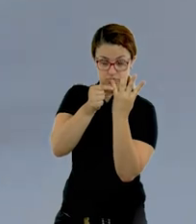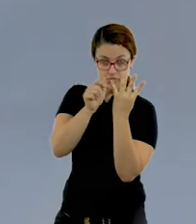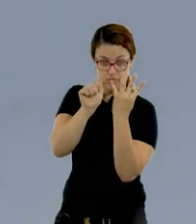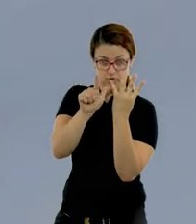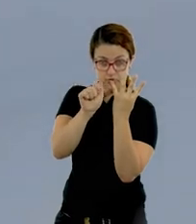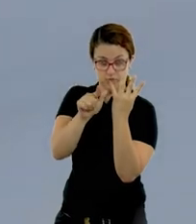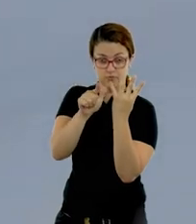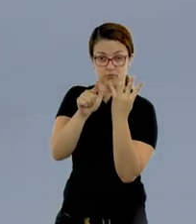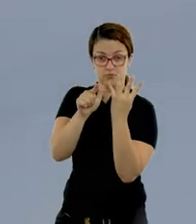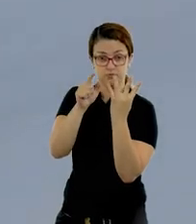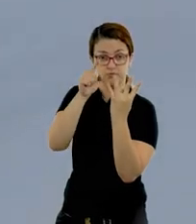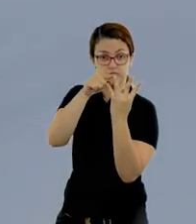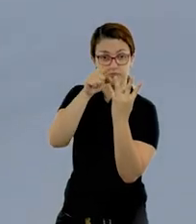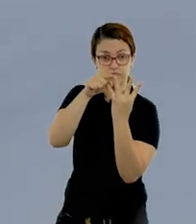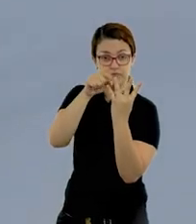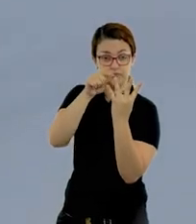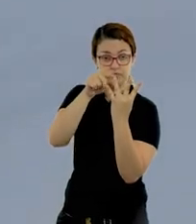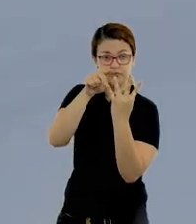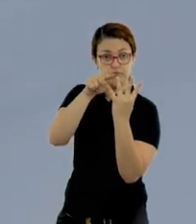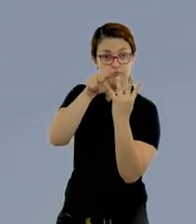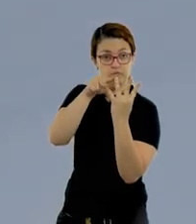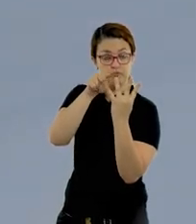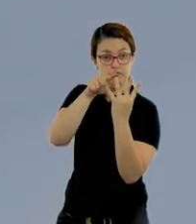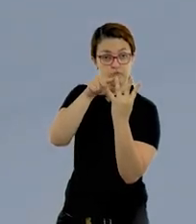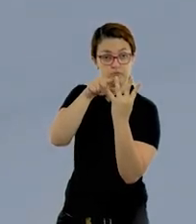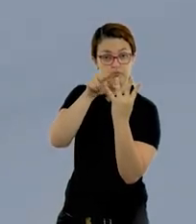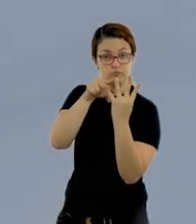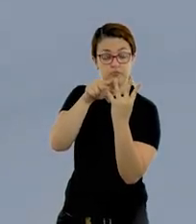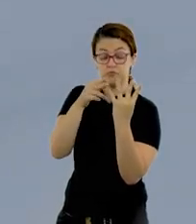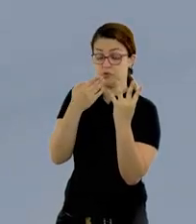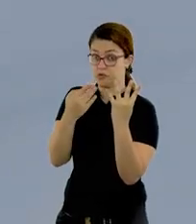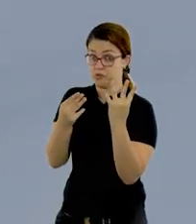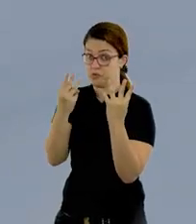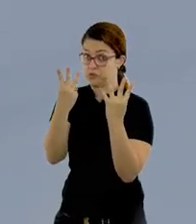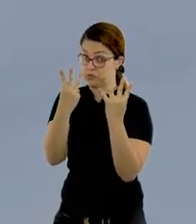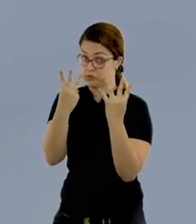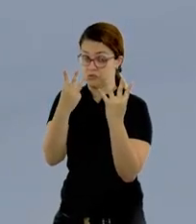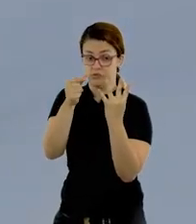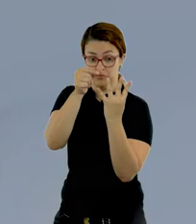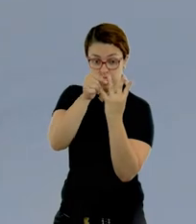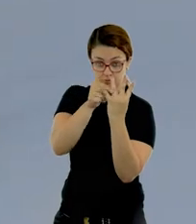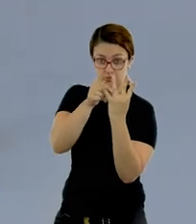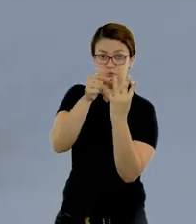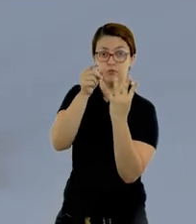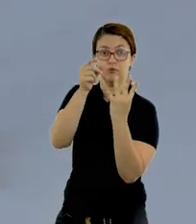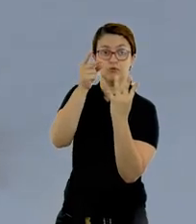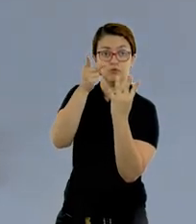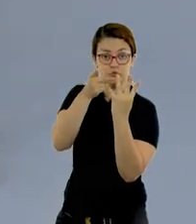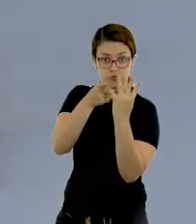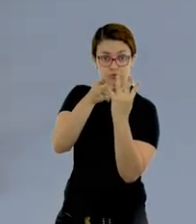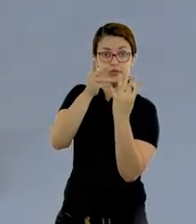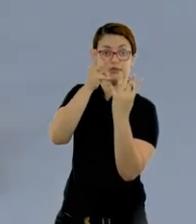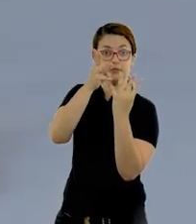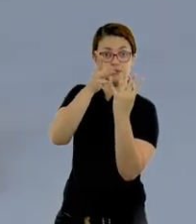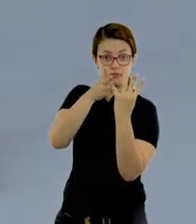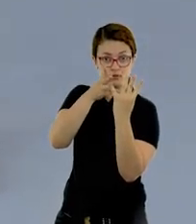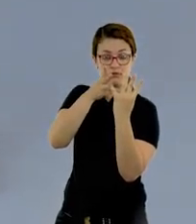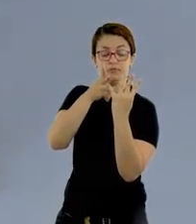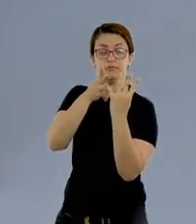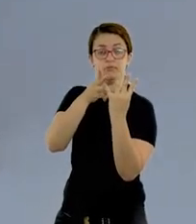minha atividade tem 2. Na segunda ordem, que é a dezena, lá está pedindo 3. Então, eu vou colocar